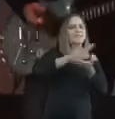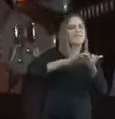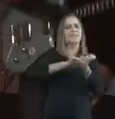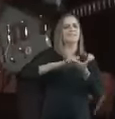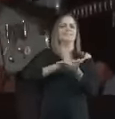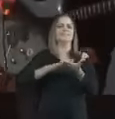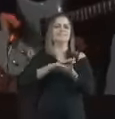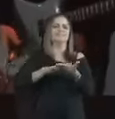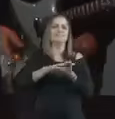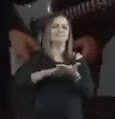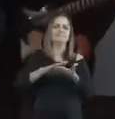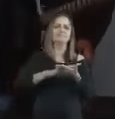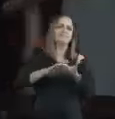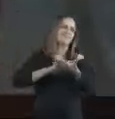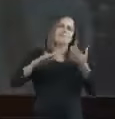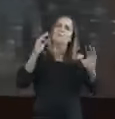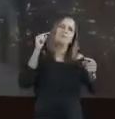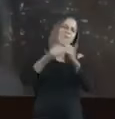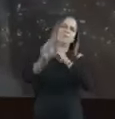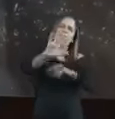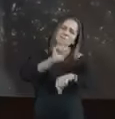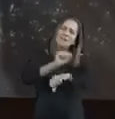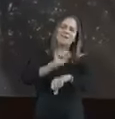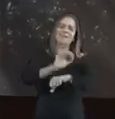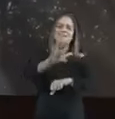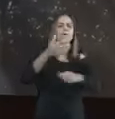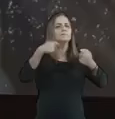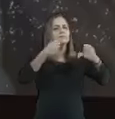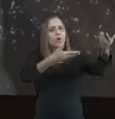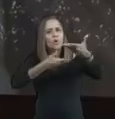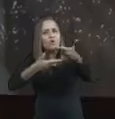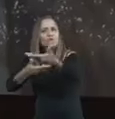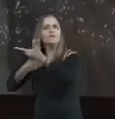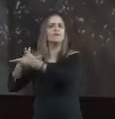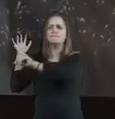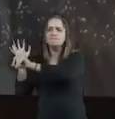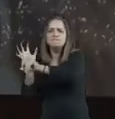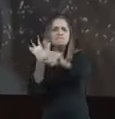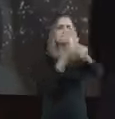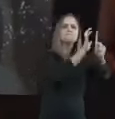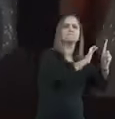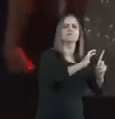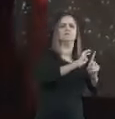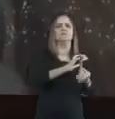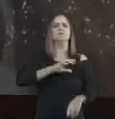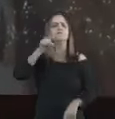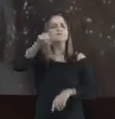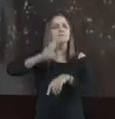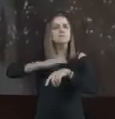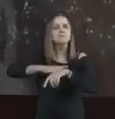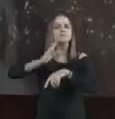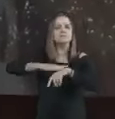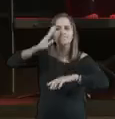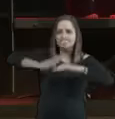semana, que você não seja alguém que pega o seu talento e esgota ele no seu trabalho para ganhar dinheiro e não esgota ele no reino para